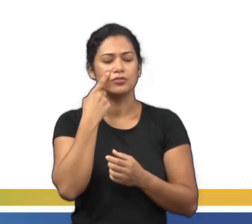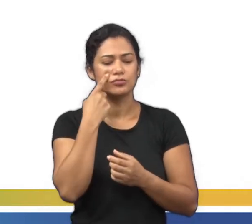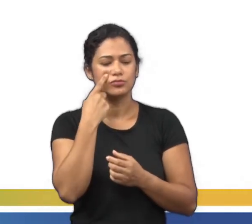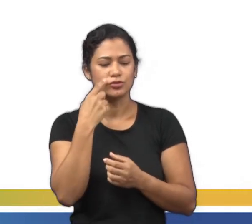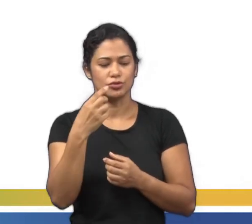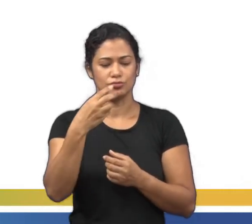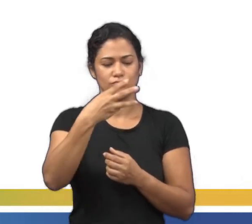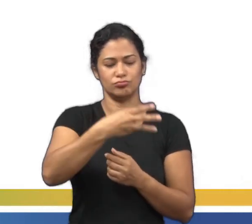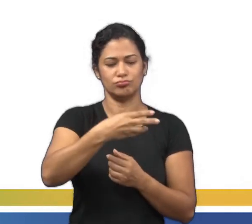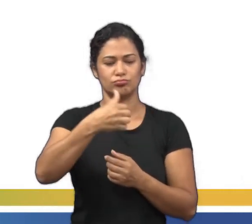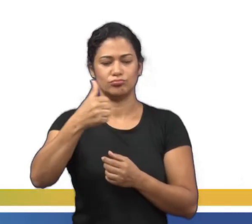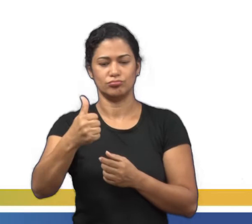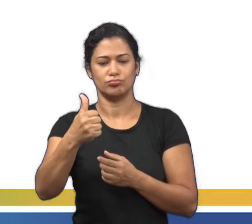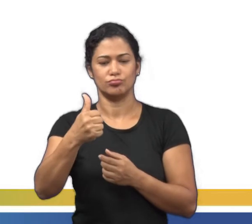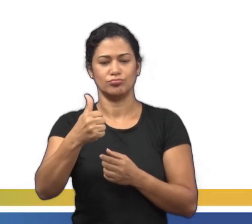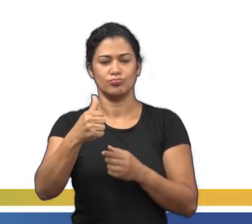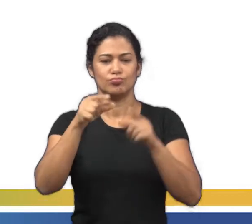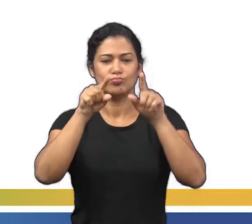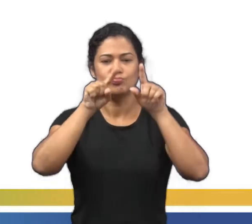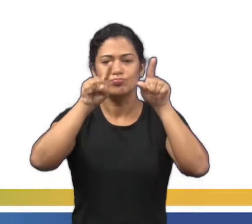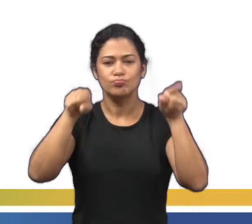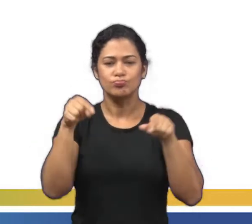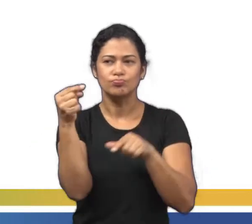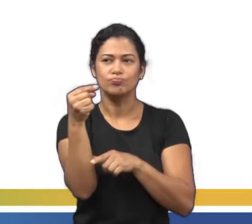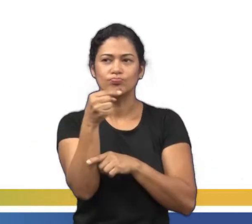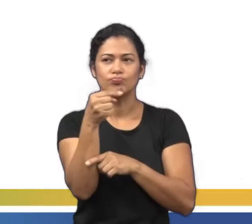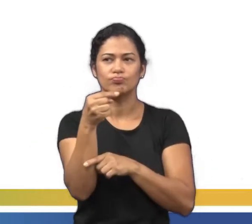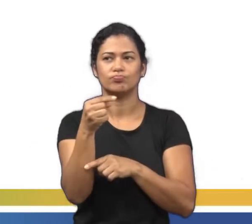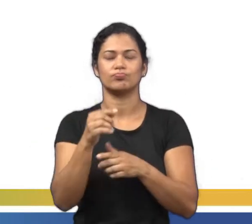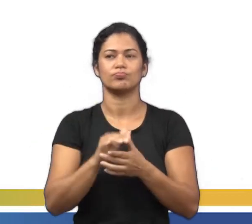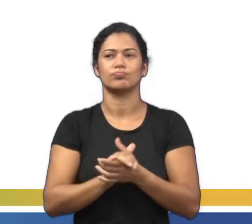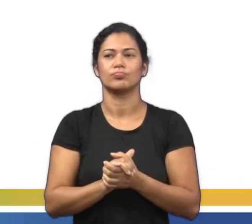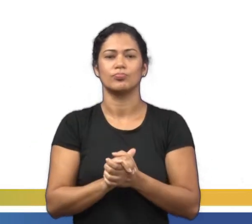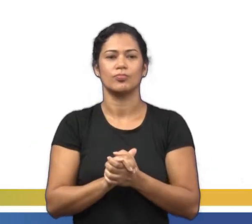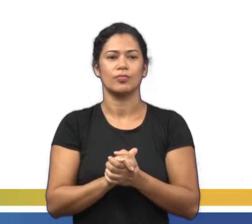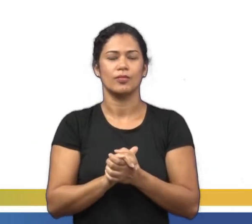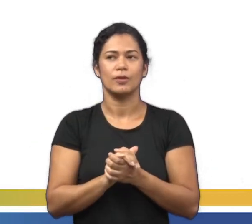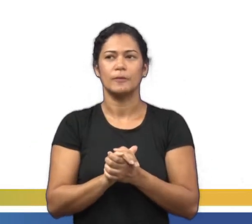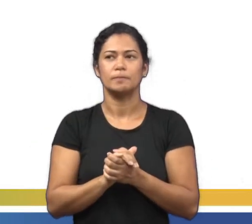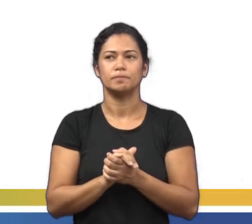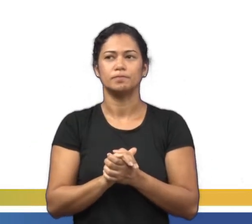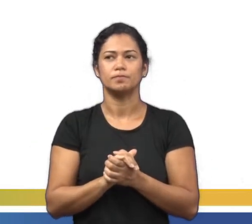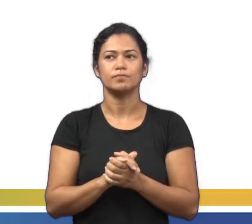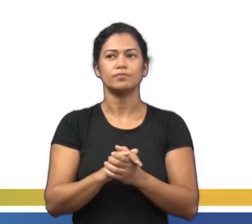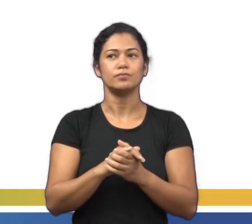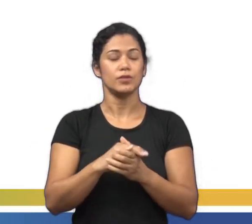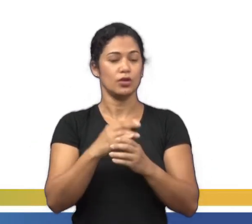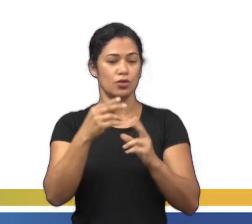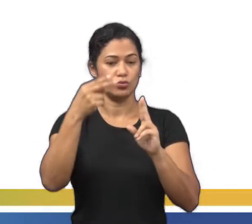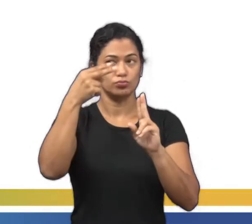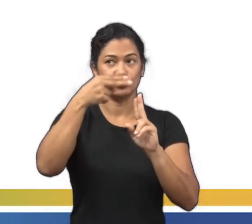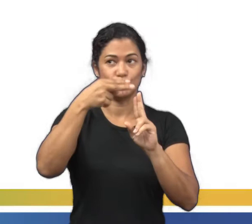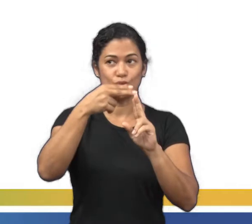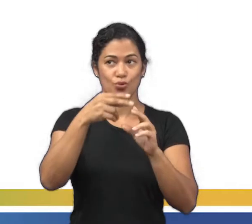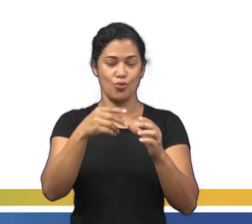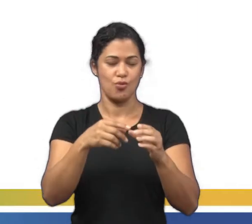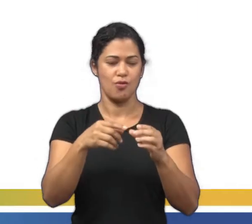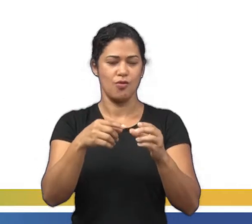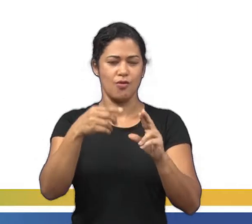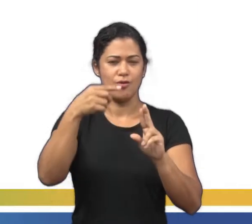vez. Agora, potência com expoente inteiro negativo, tá? Quando o meu expoente